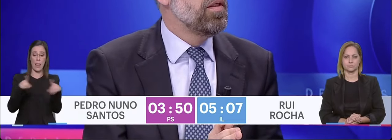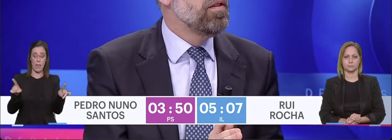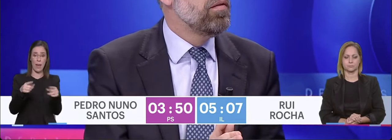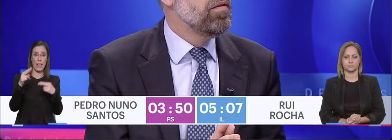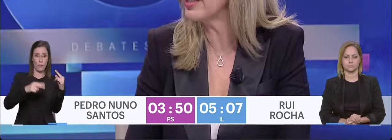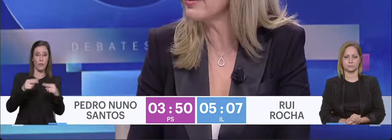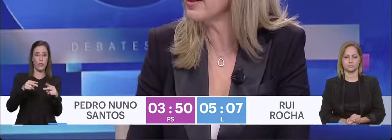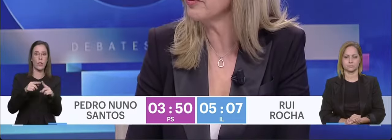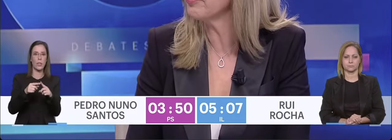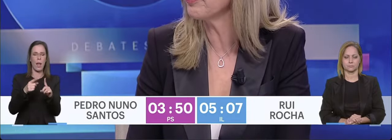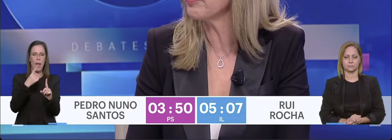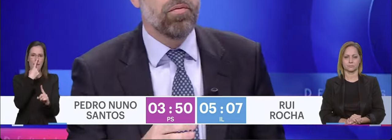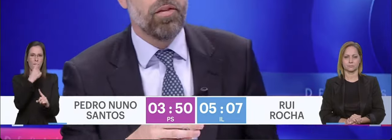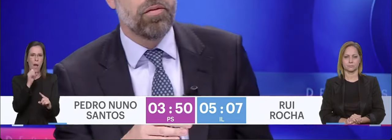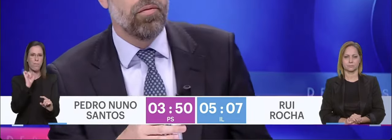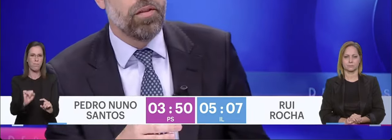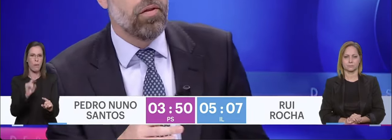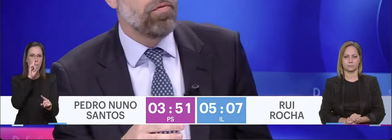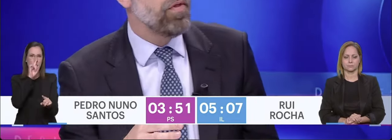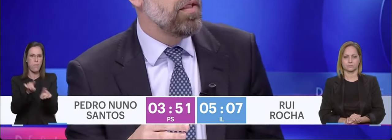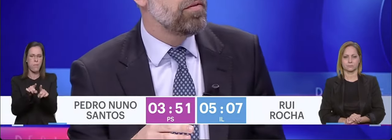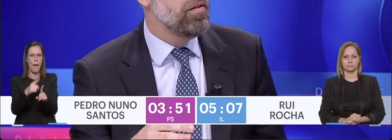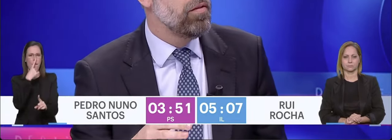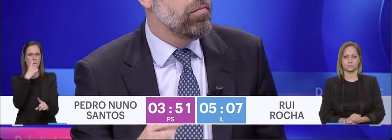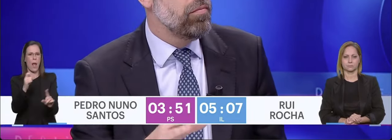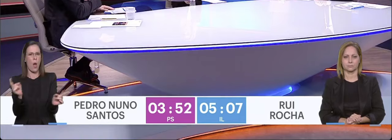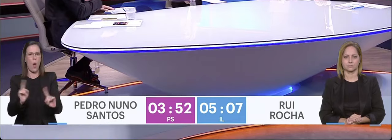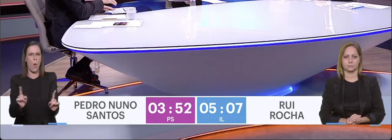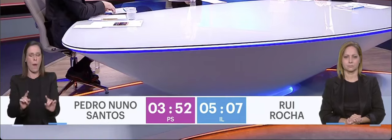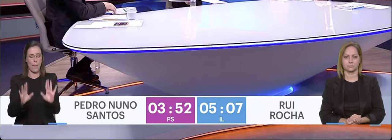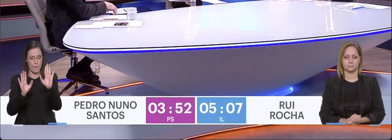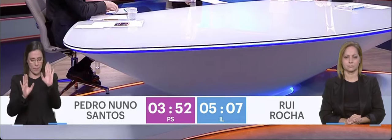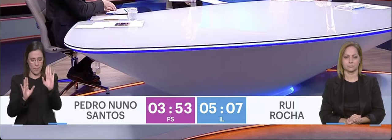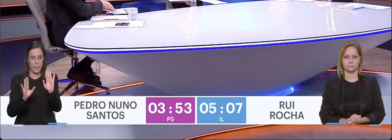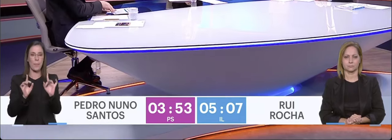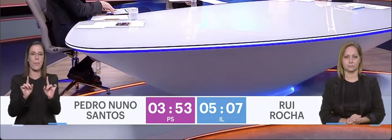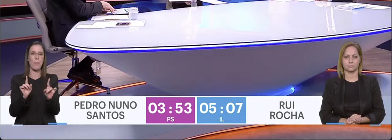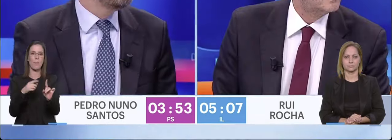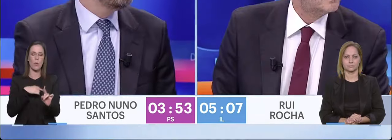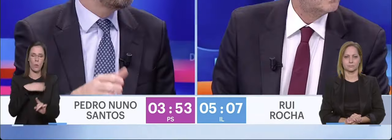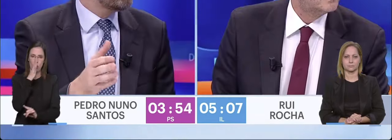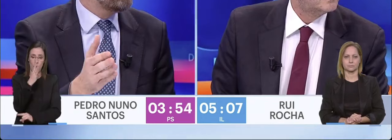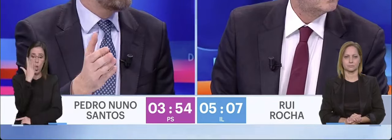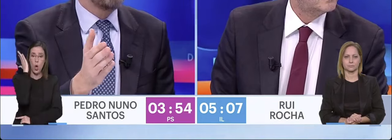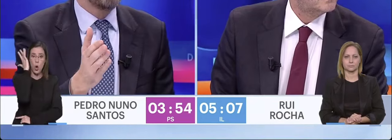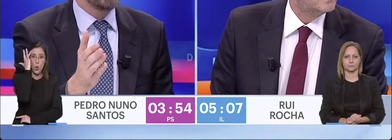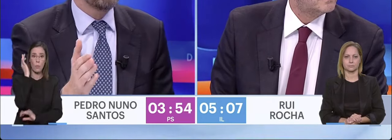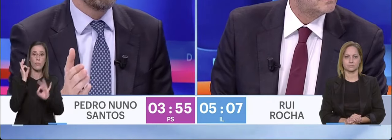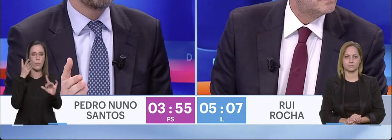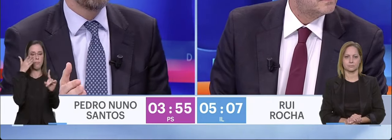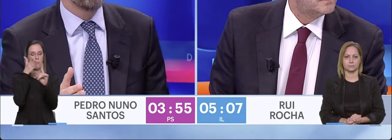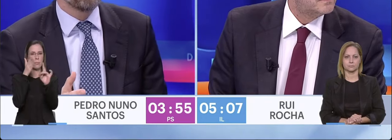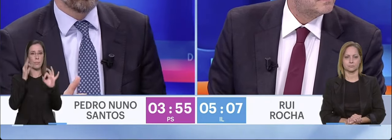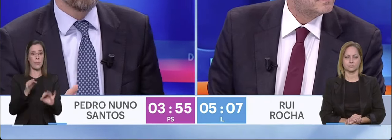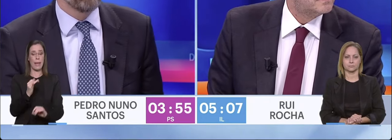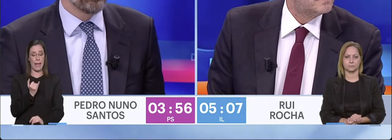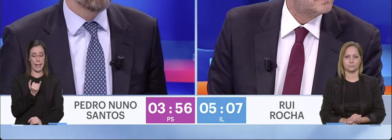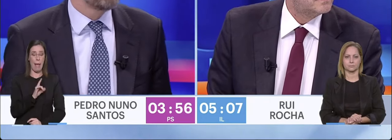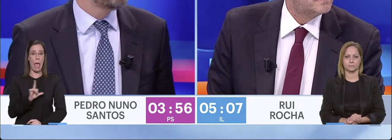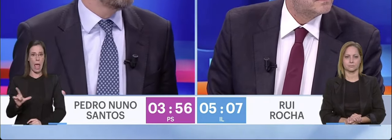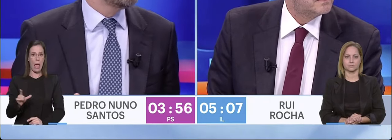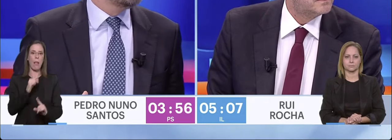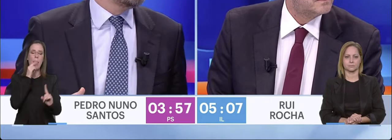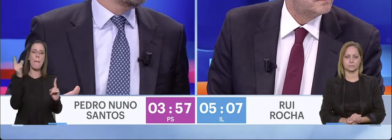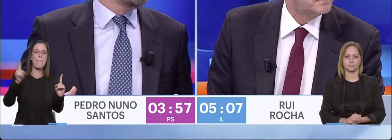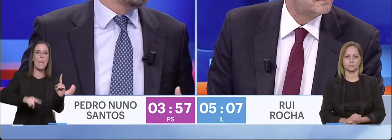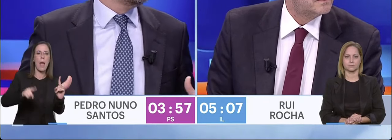sua opinião é uma falácia não não é não é de ser uma falácia Eu já eu já direi o número porque objetivamente a iniciativa Liberal que aparece